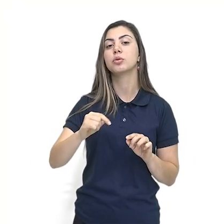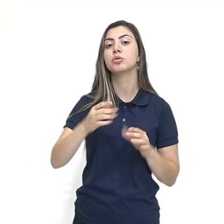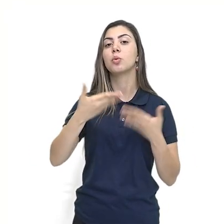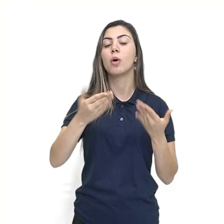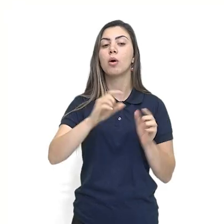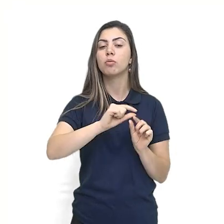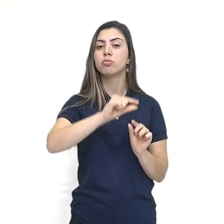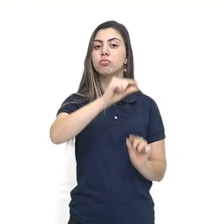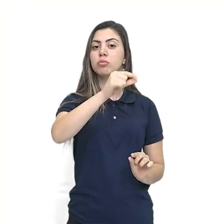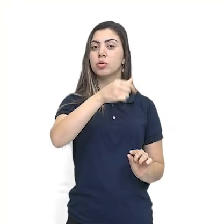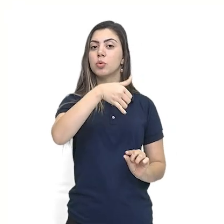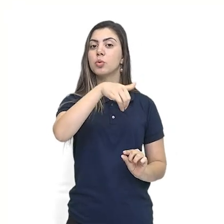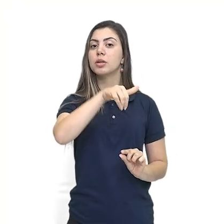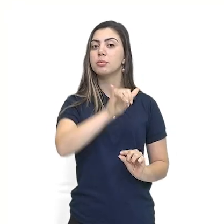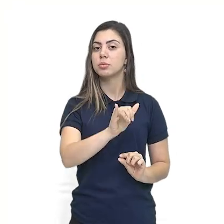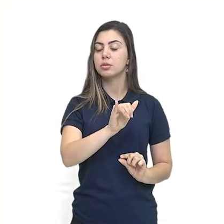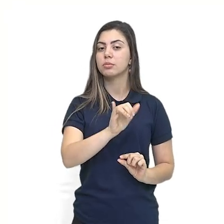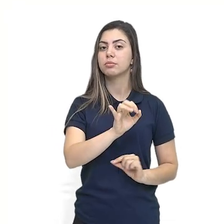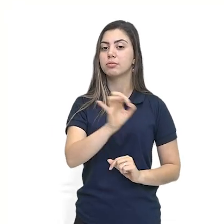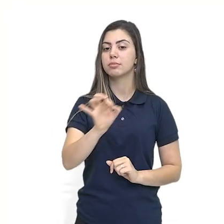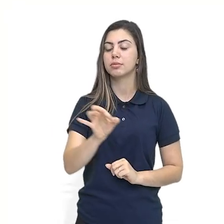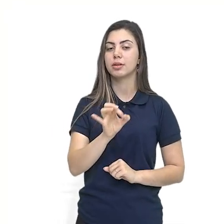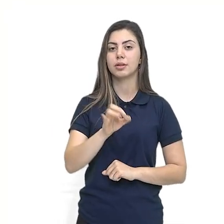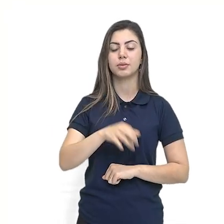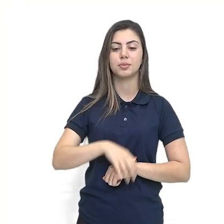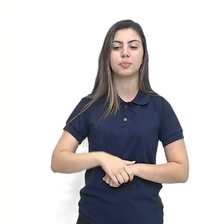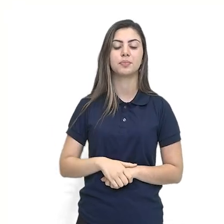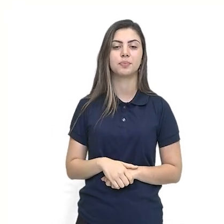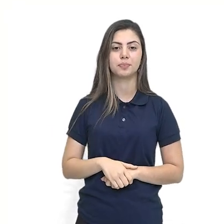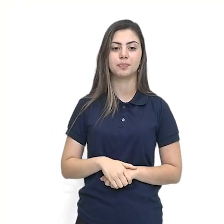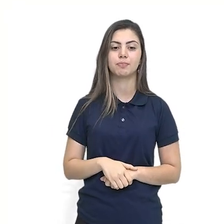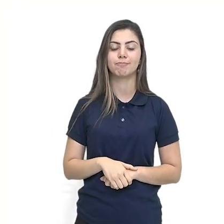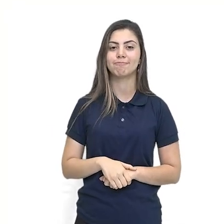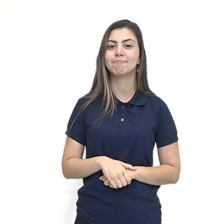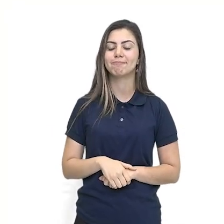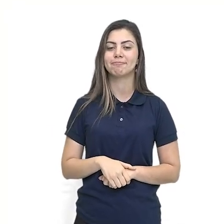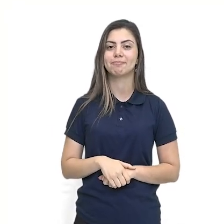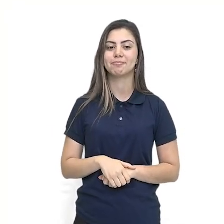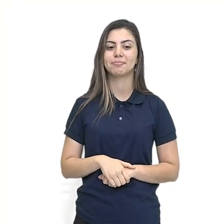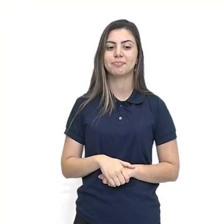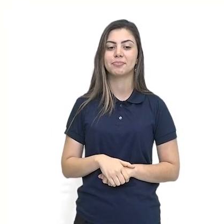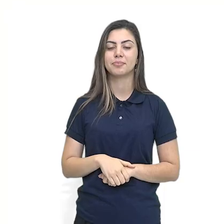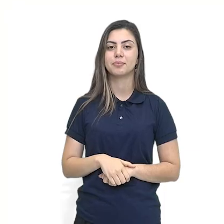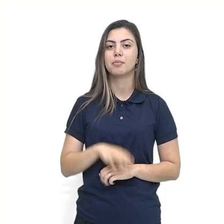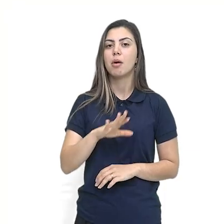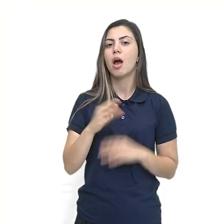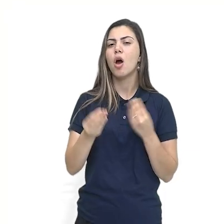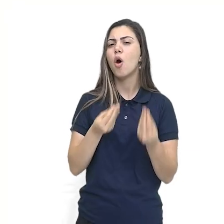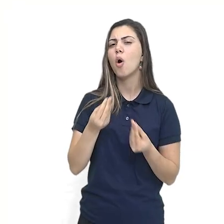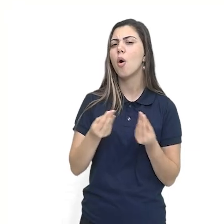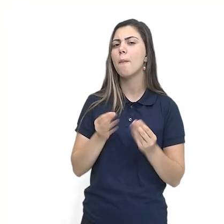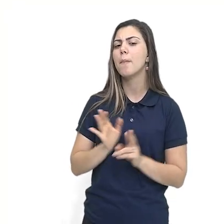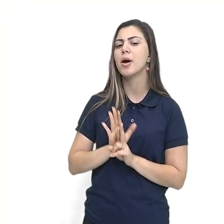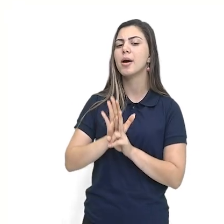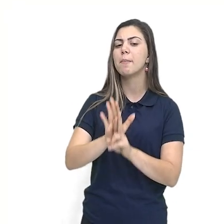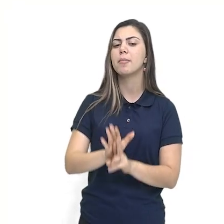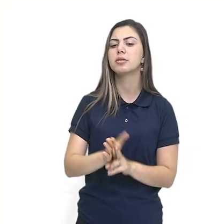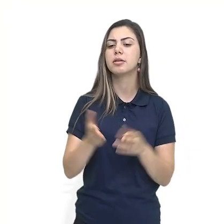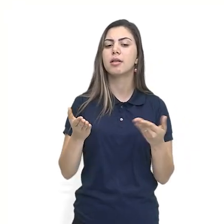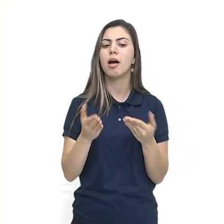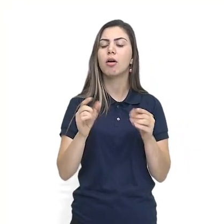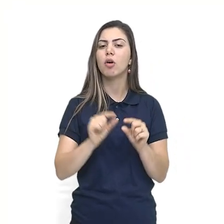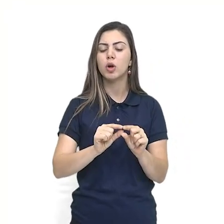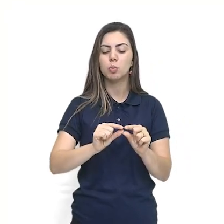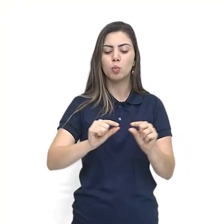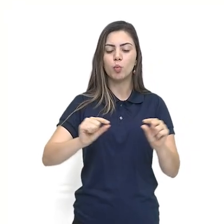do Y, que é o eixo das ordenadas. Beleza? Como é que eu represento uma